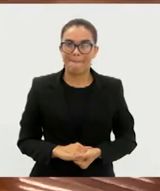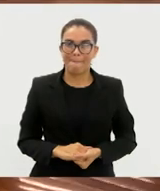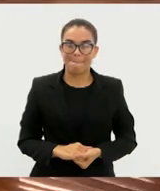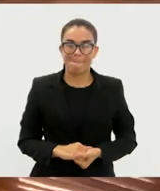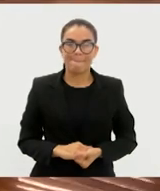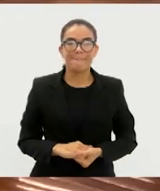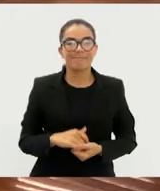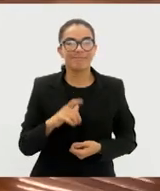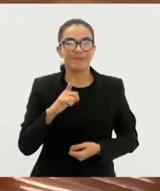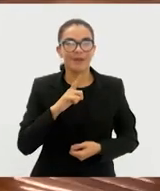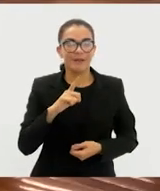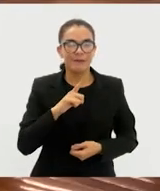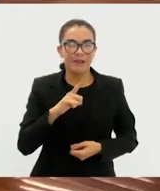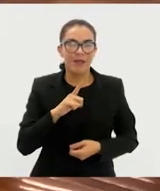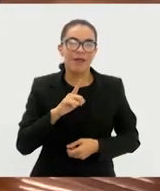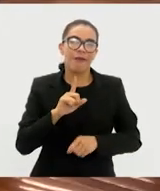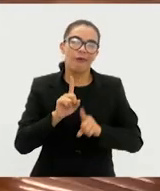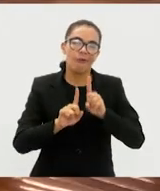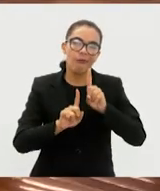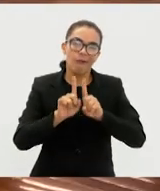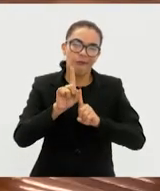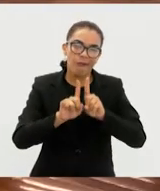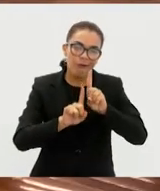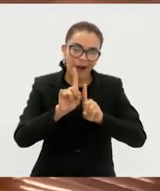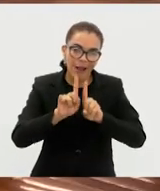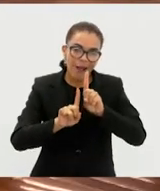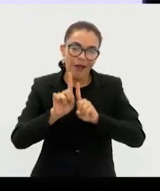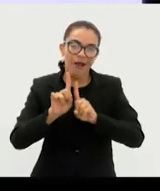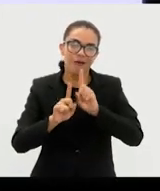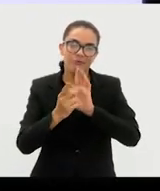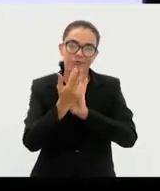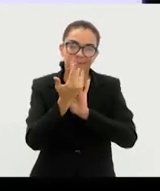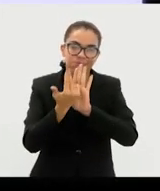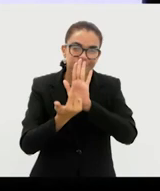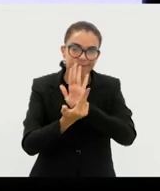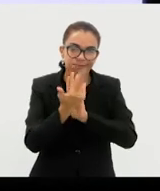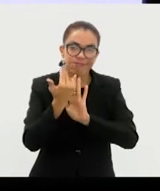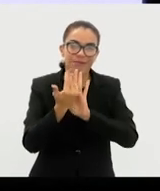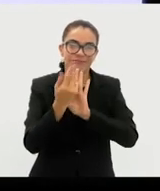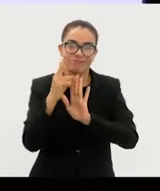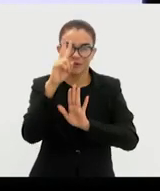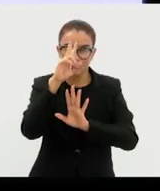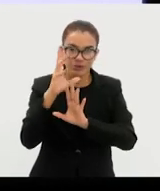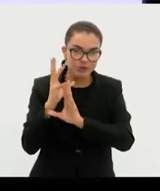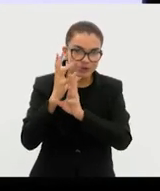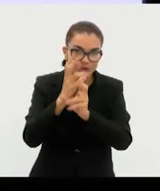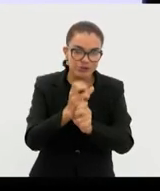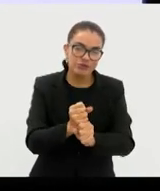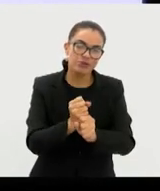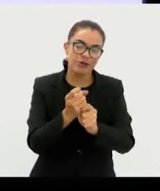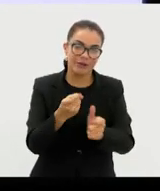Aqui é só um gráfico do histórico, né, da dívida consolidada líquida aqui, né,